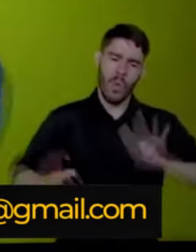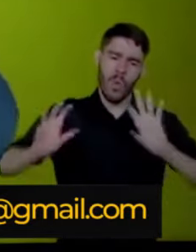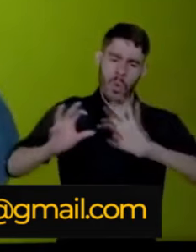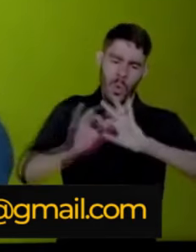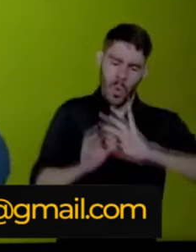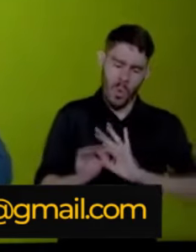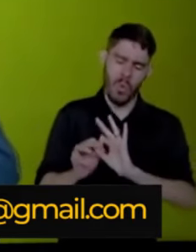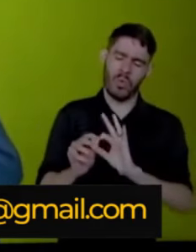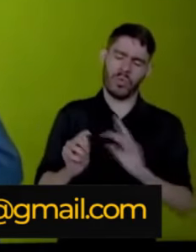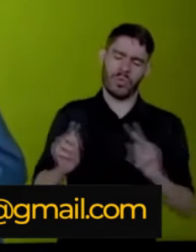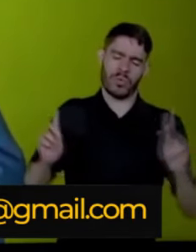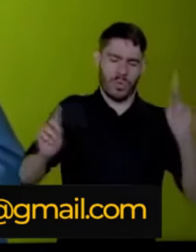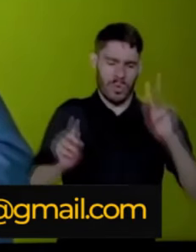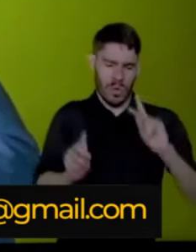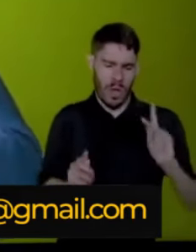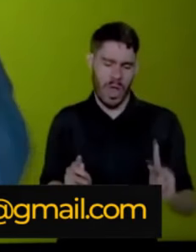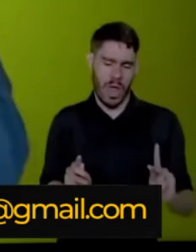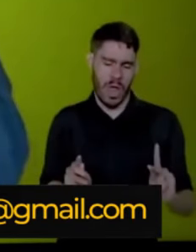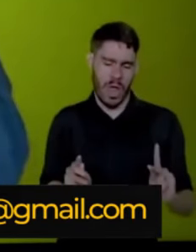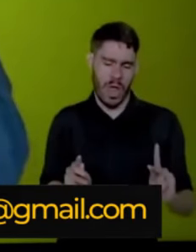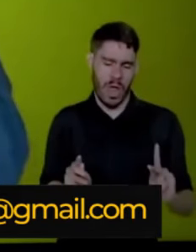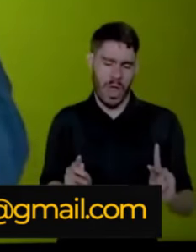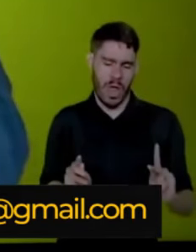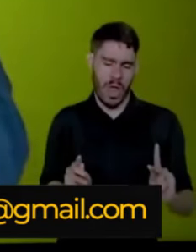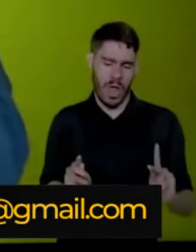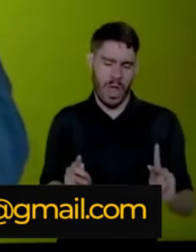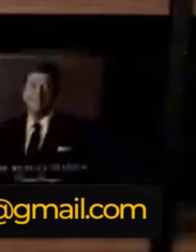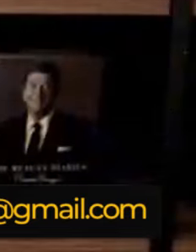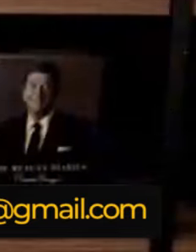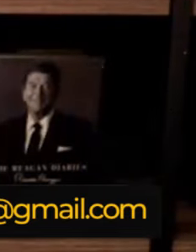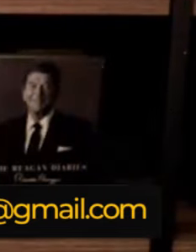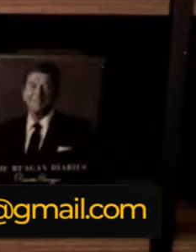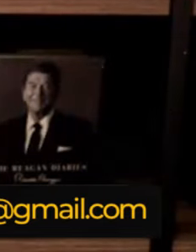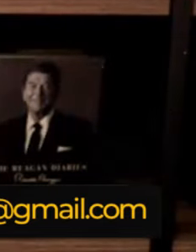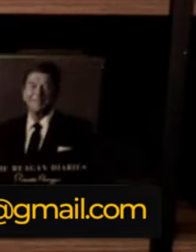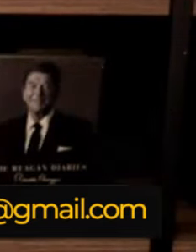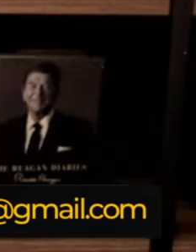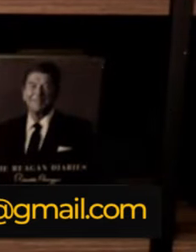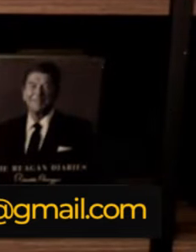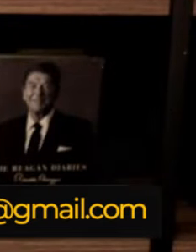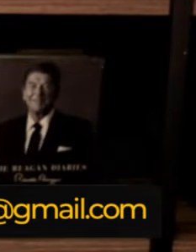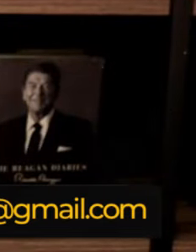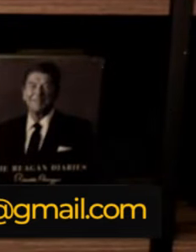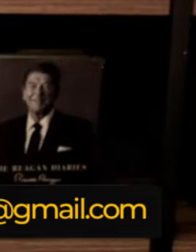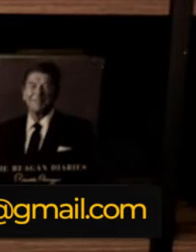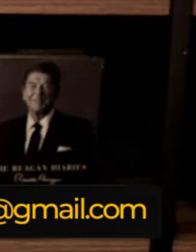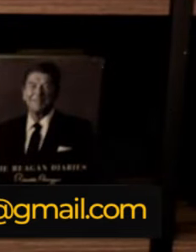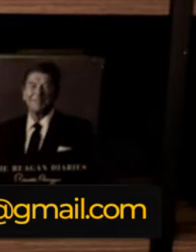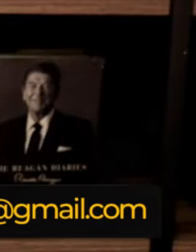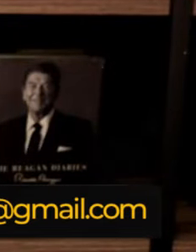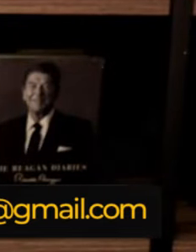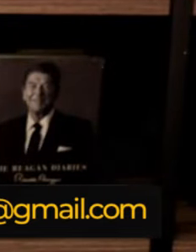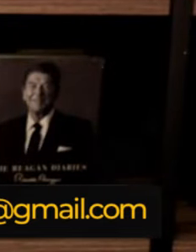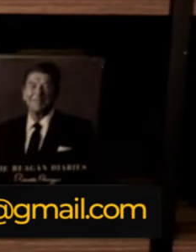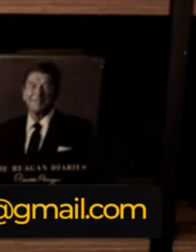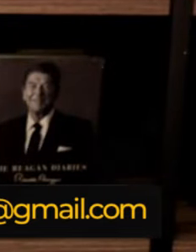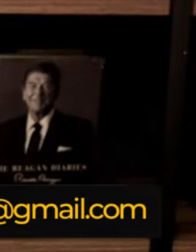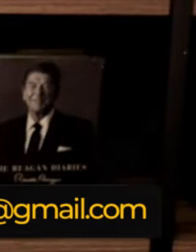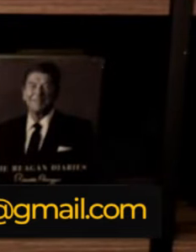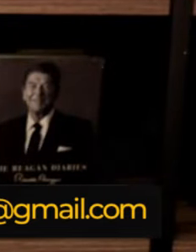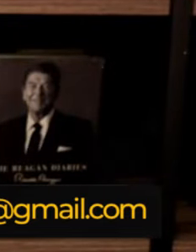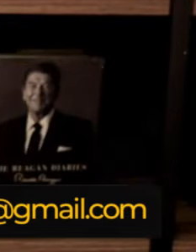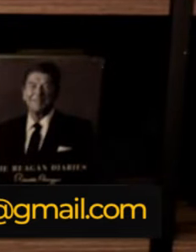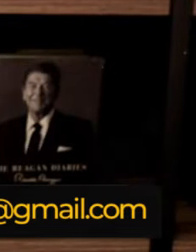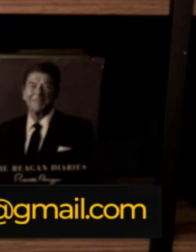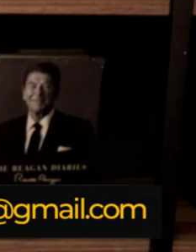e quero dizer mais claro e é exatamente o que a gente quer se o mundo todo pedisse para que